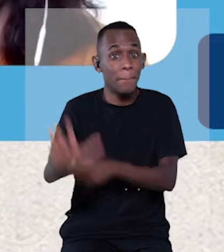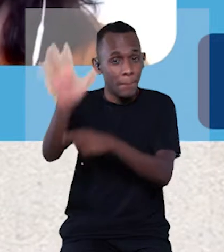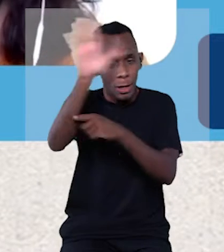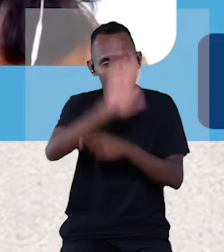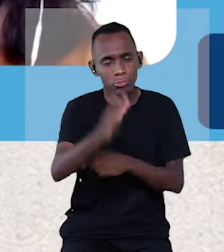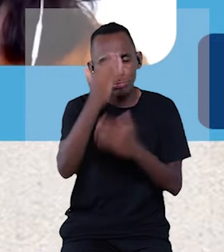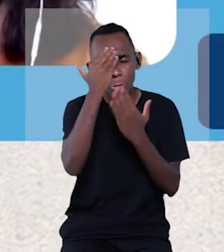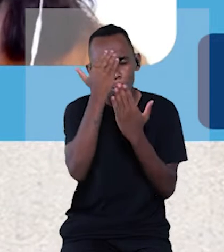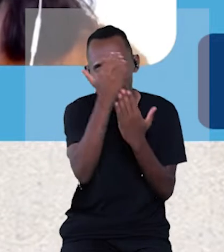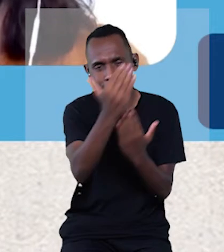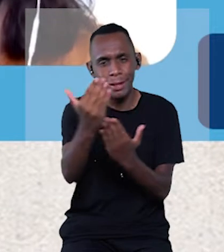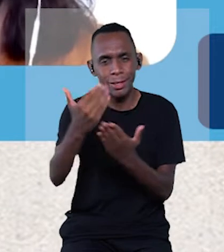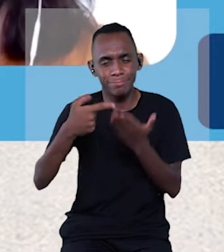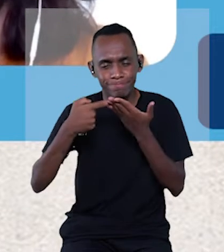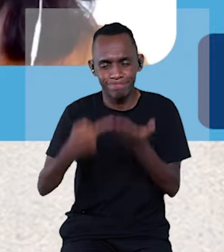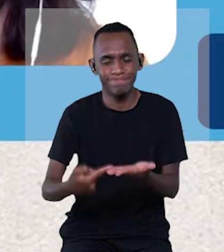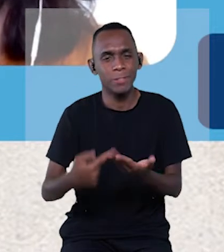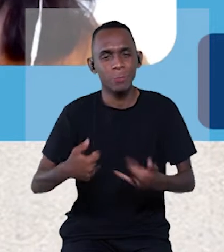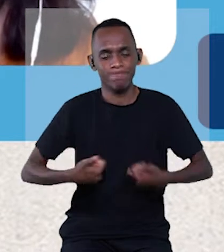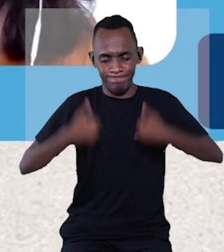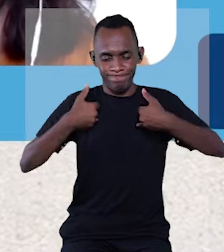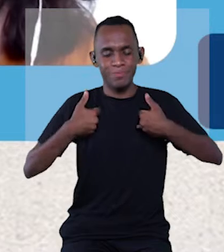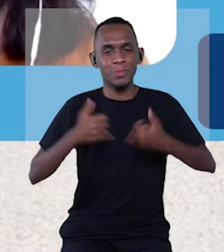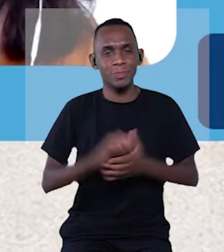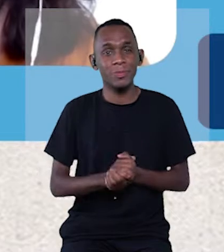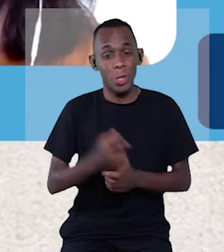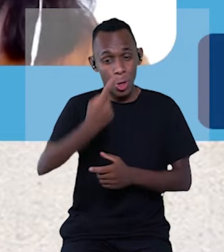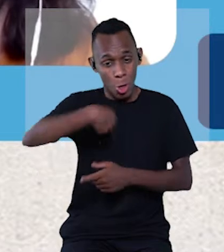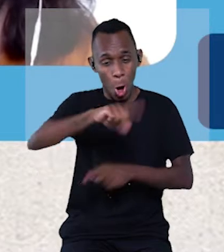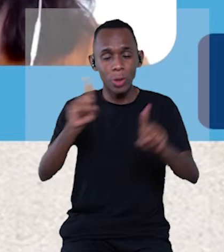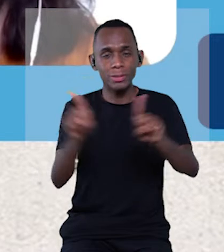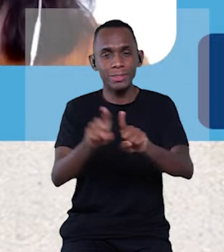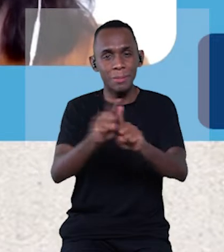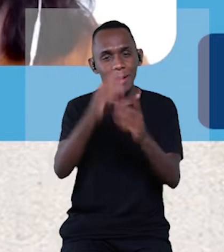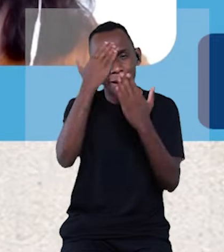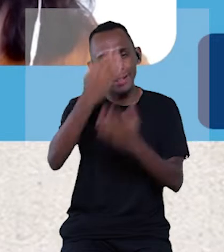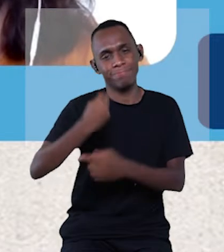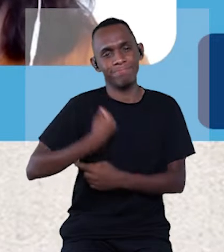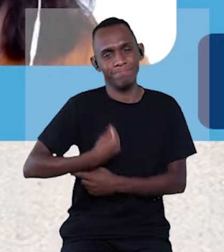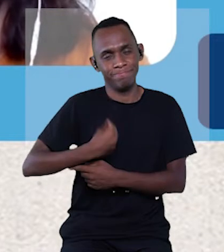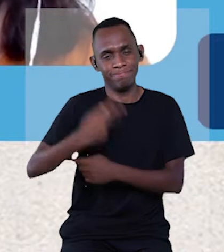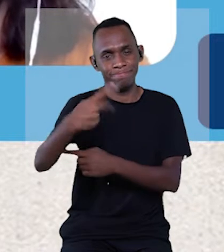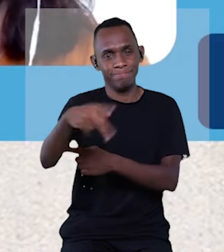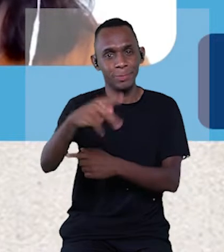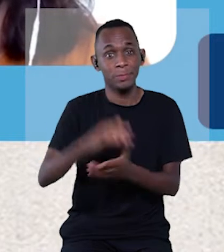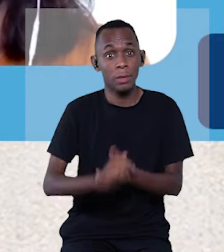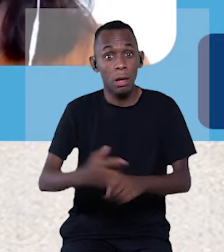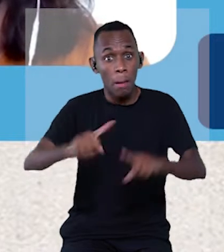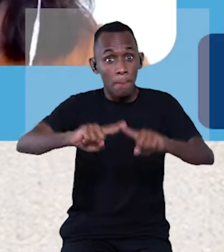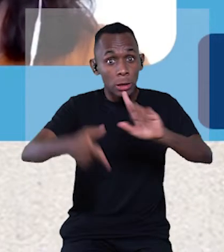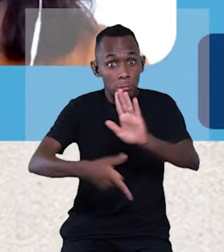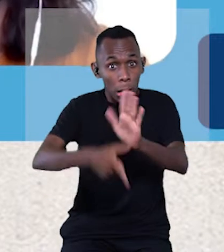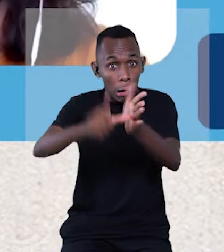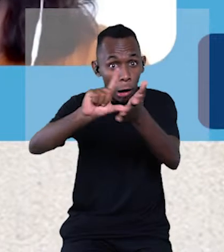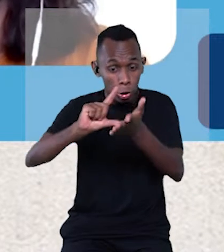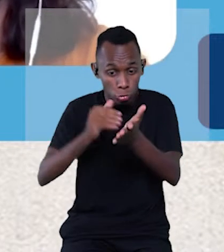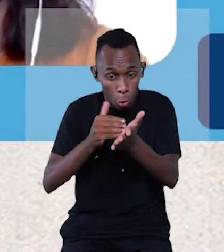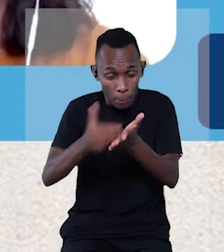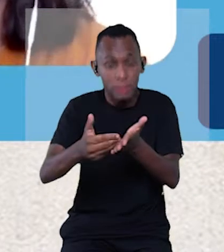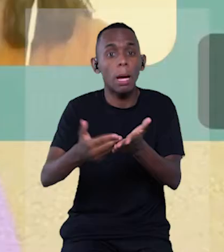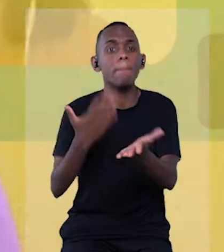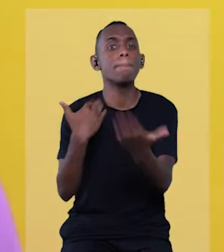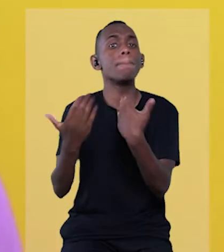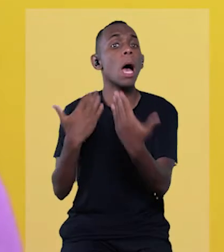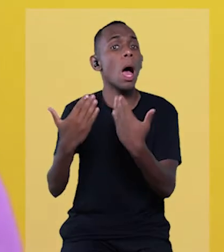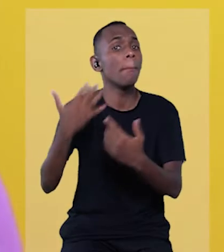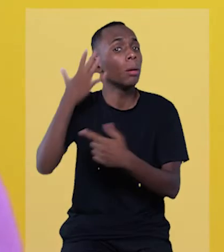pelo convite. Estou muito honrado. A gente também agradece a sua presença aqui. Loura Aidan, antes da gente começar a nossa conversa, o